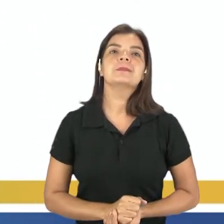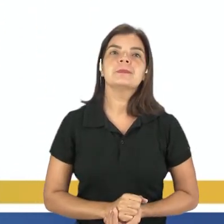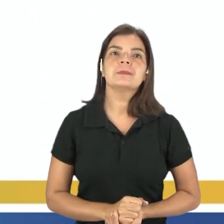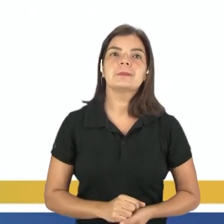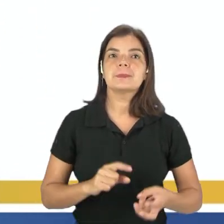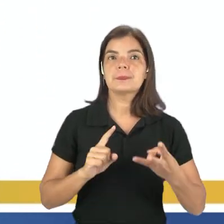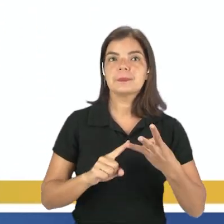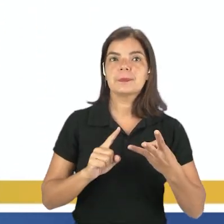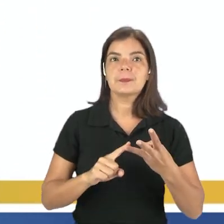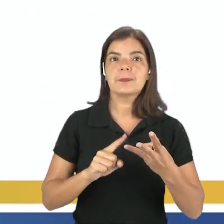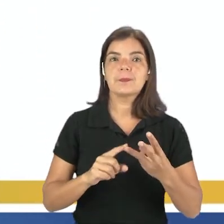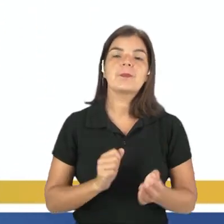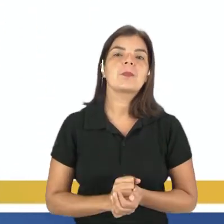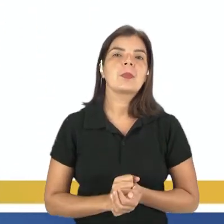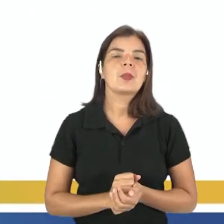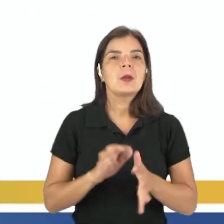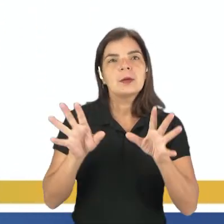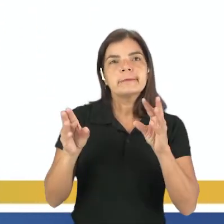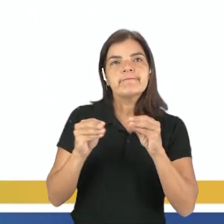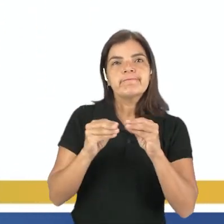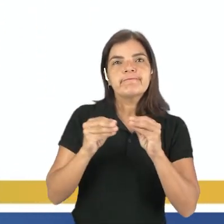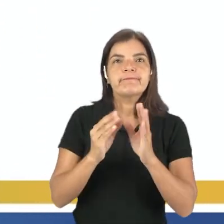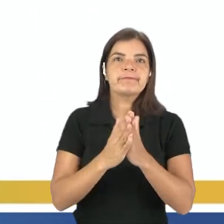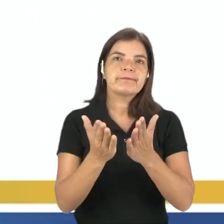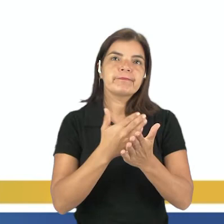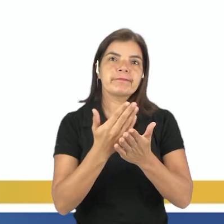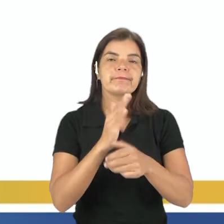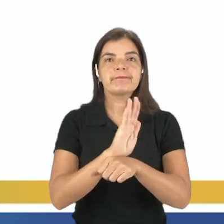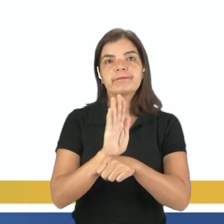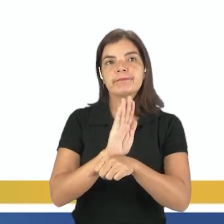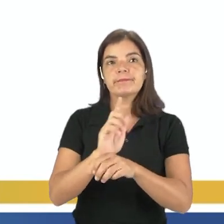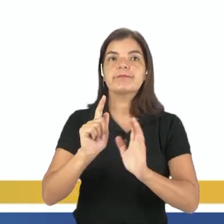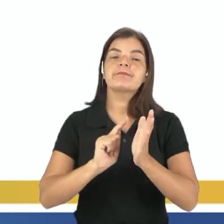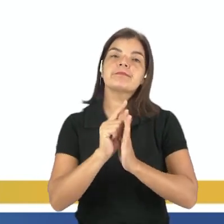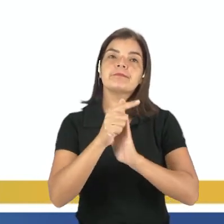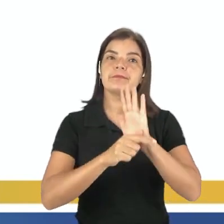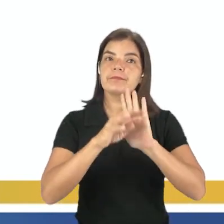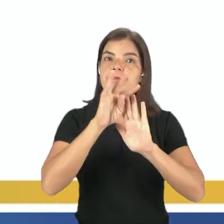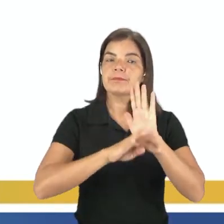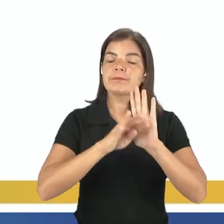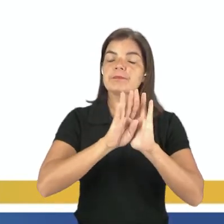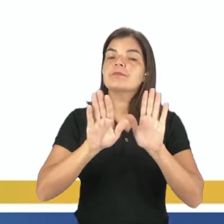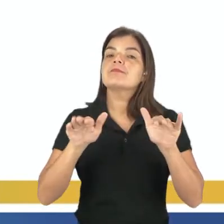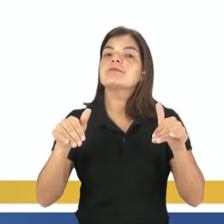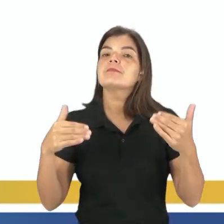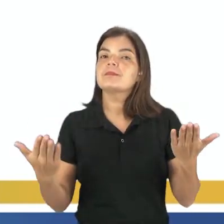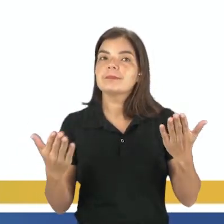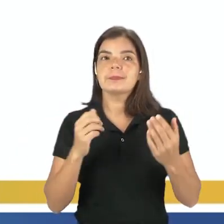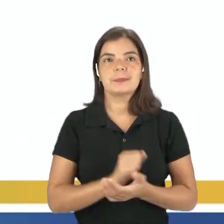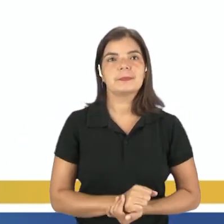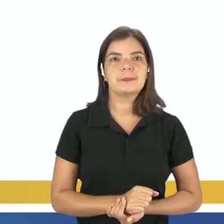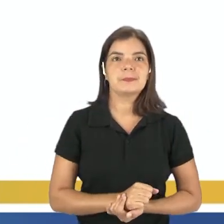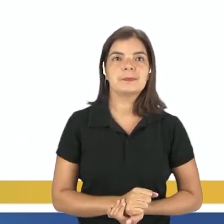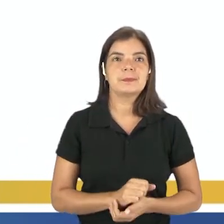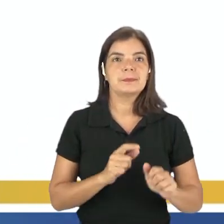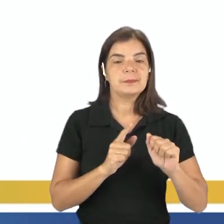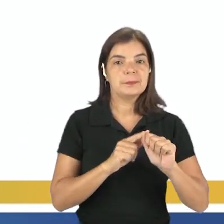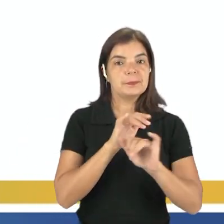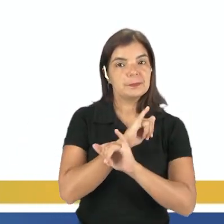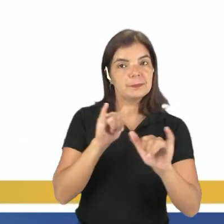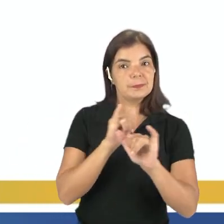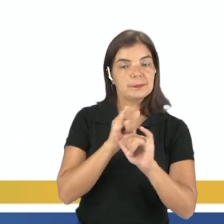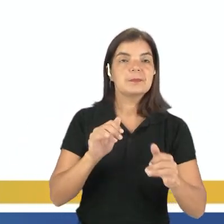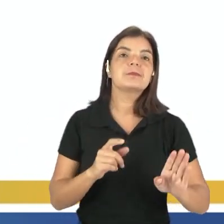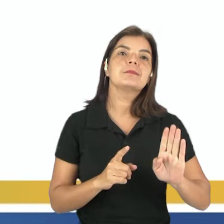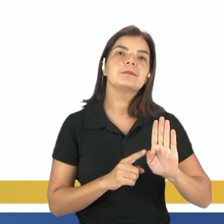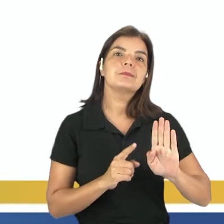para a terceira pergunta. A síntese de um livro ou filme é um gênero textual denominado de A.